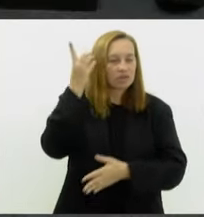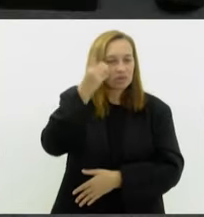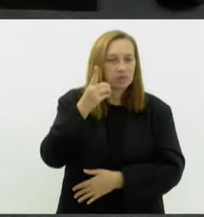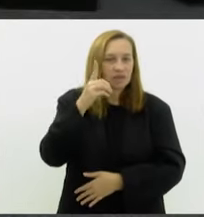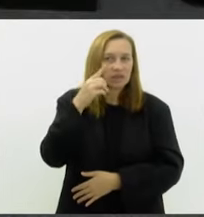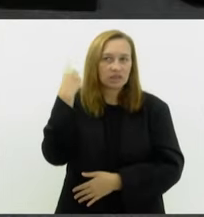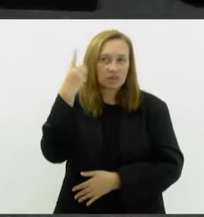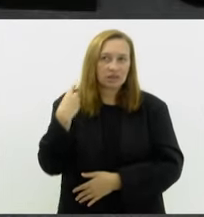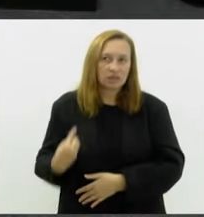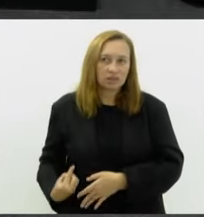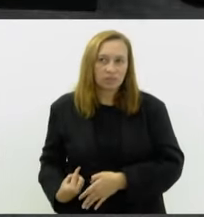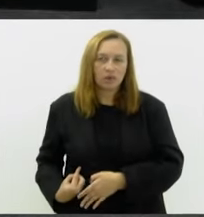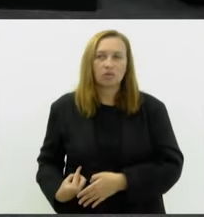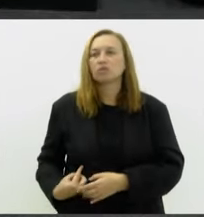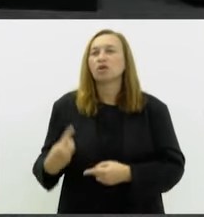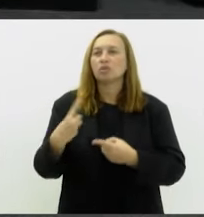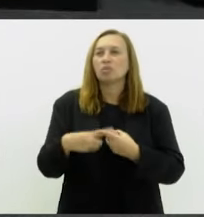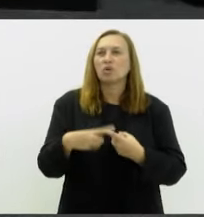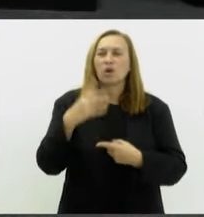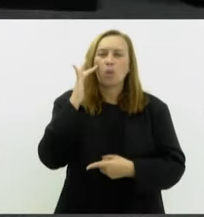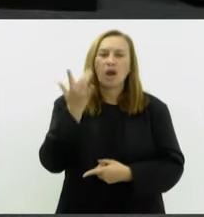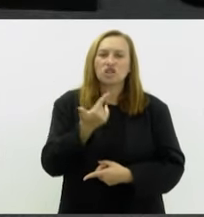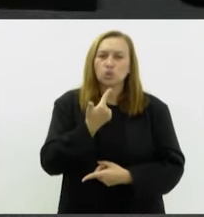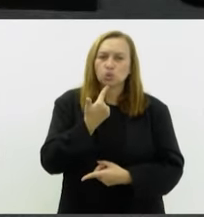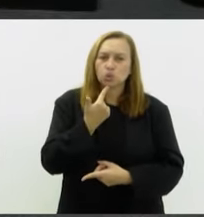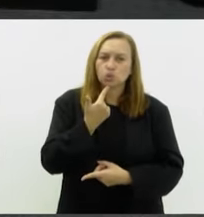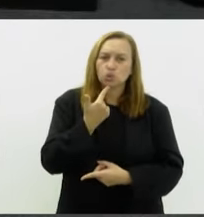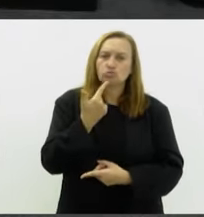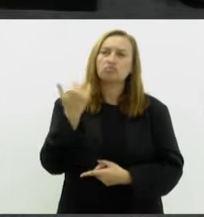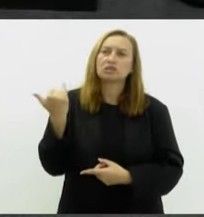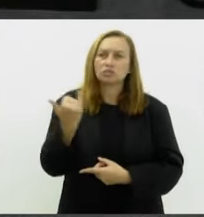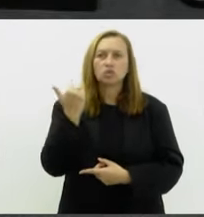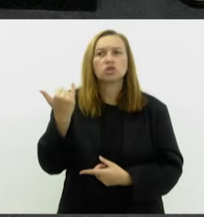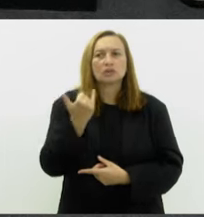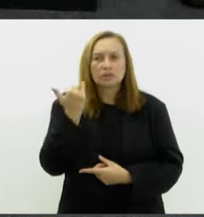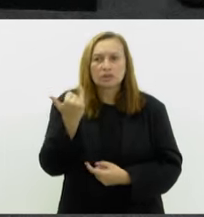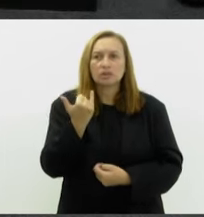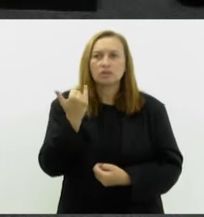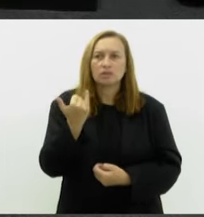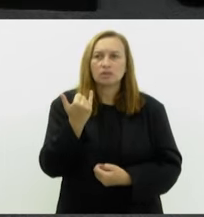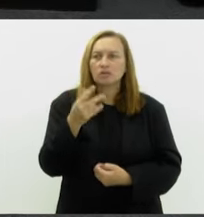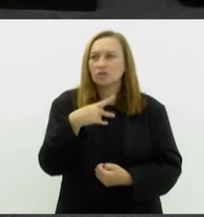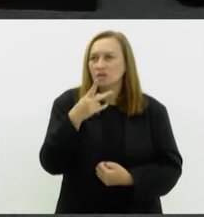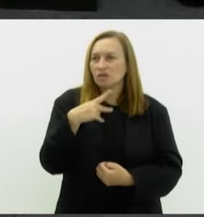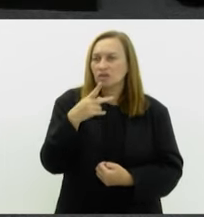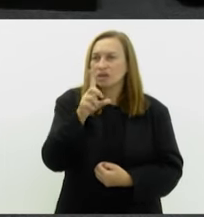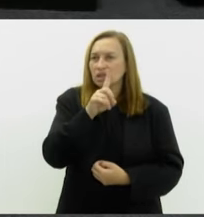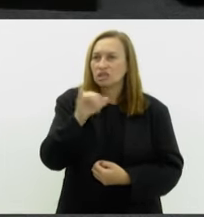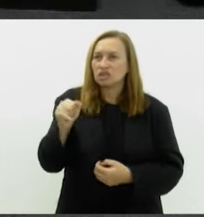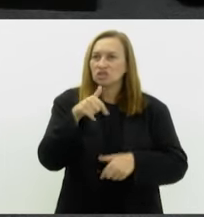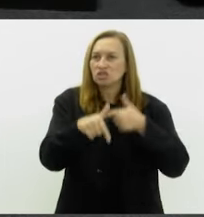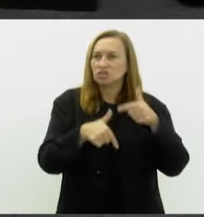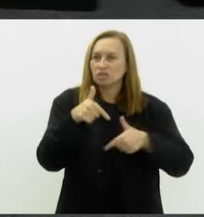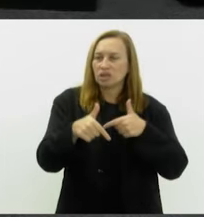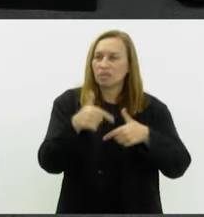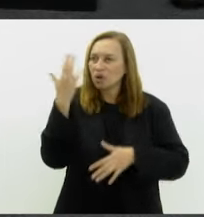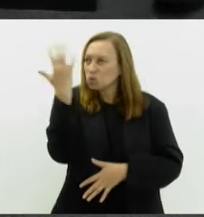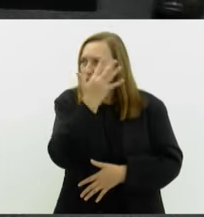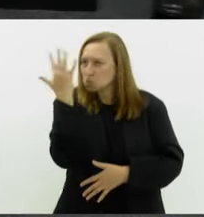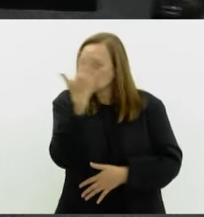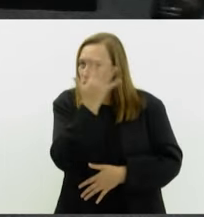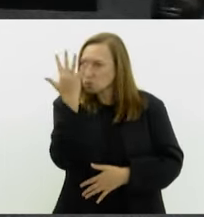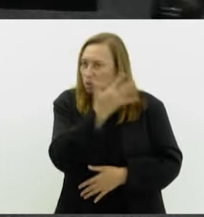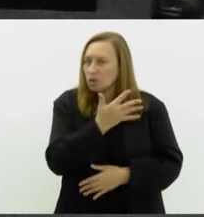Dani Balbi, porque acho que é muito simbólico que a gente fale sobre esse dia do trabalho invisível, né?